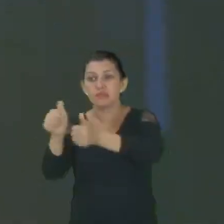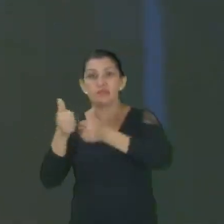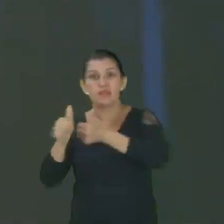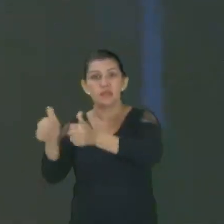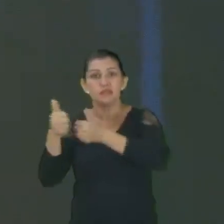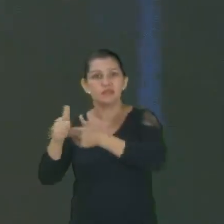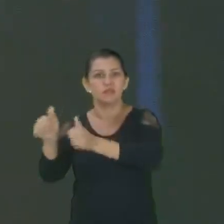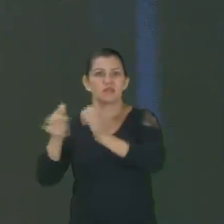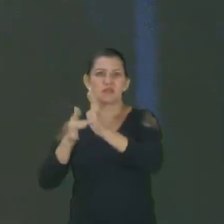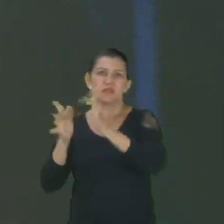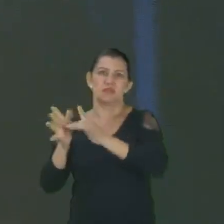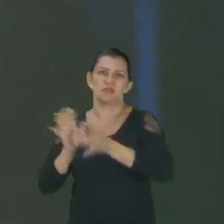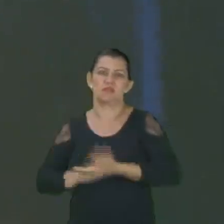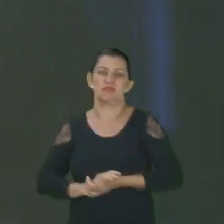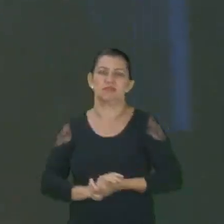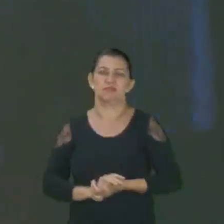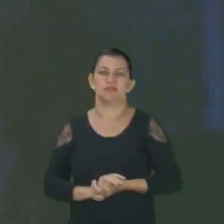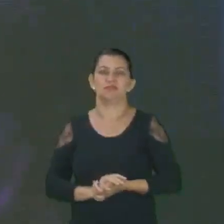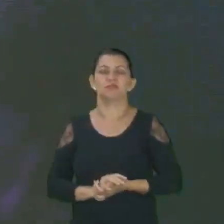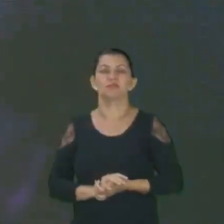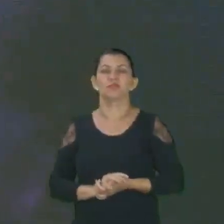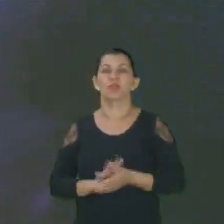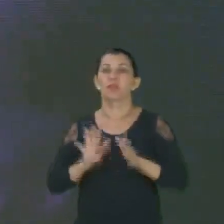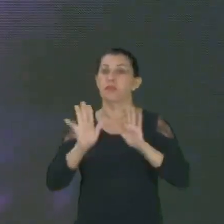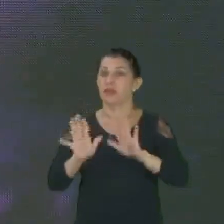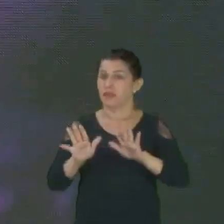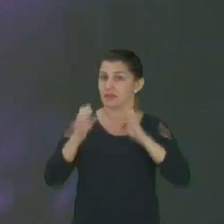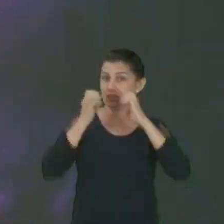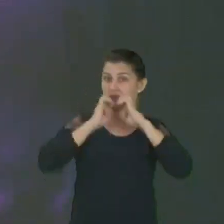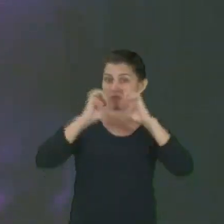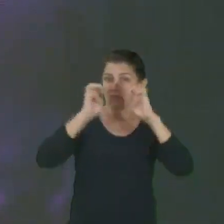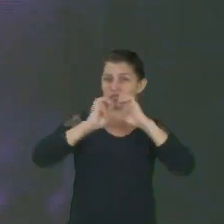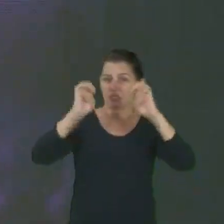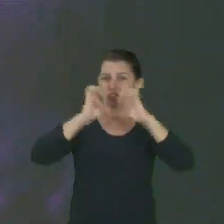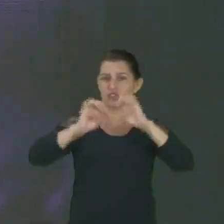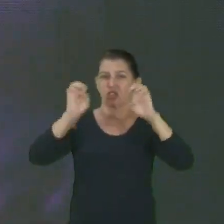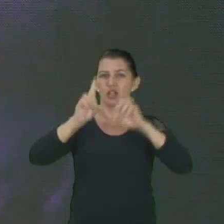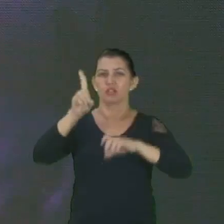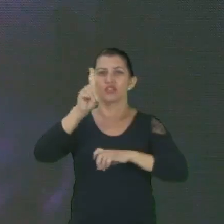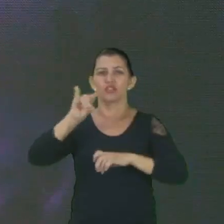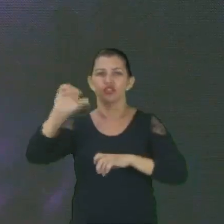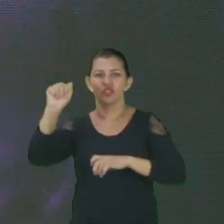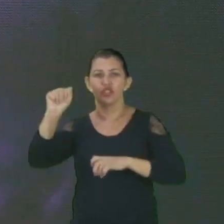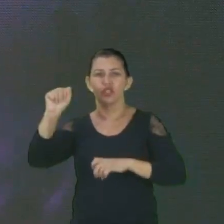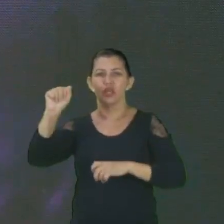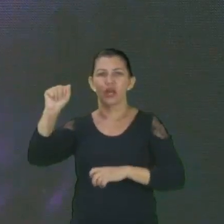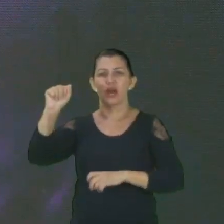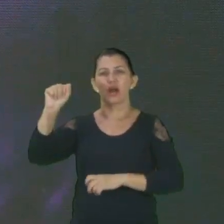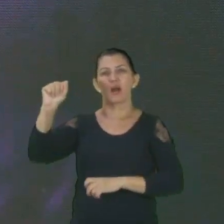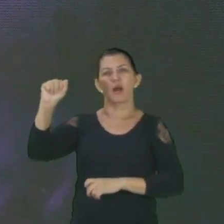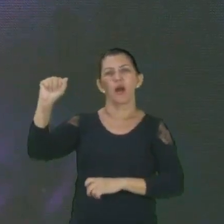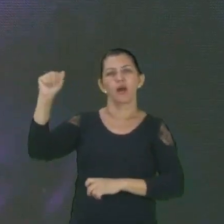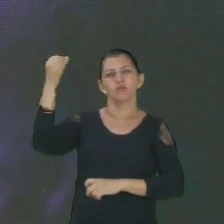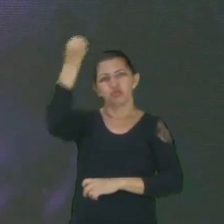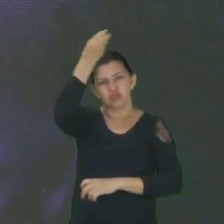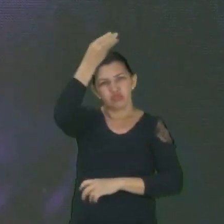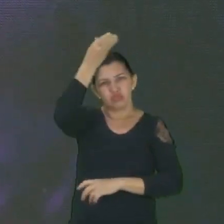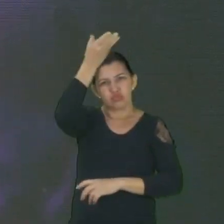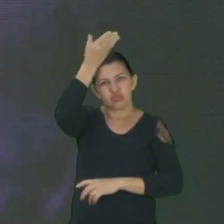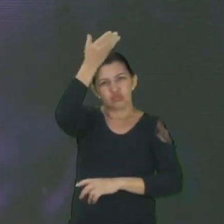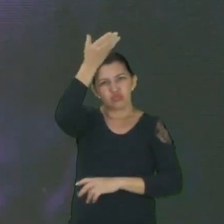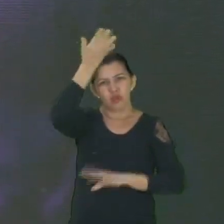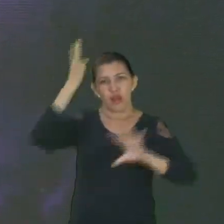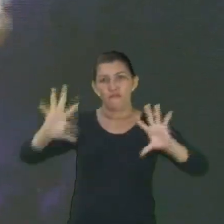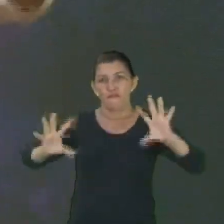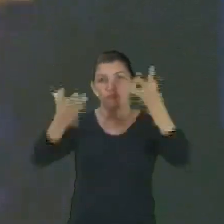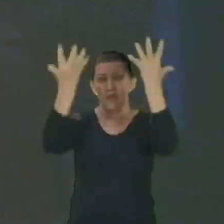promessa. Mas quando o evangelho, lá no dia de Pentecostes, estão lembrados do dia de Pentecostes, sim ou não?